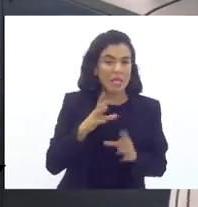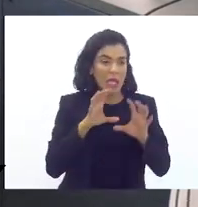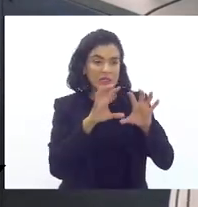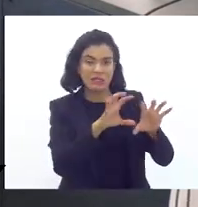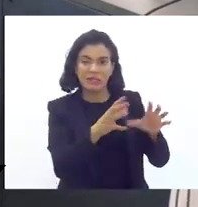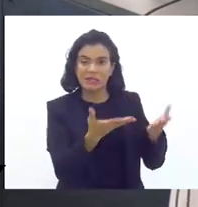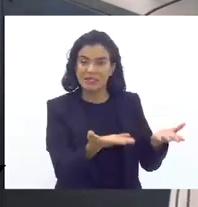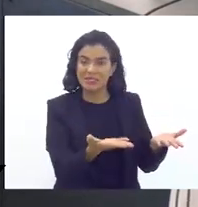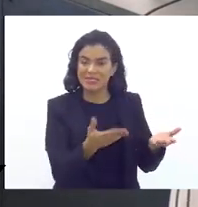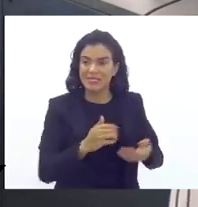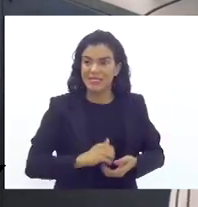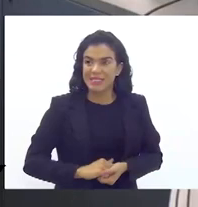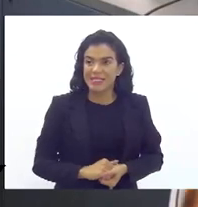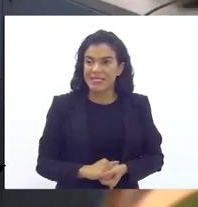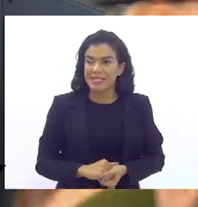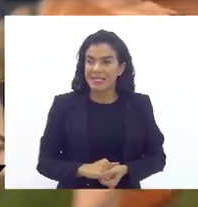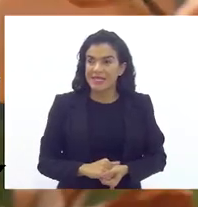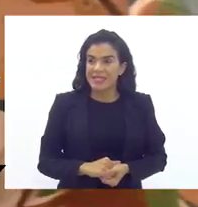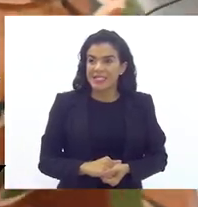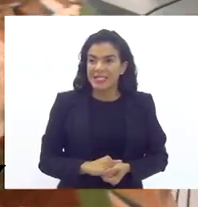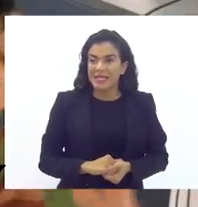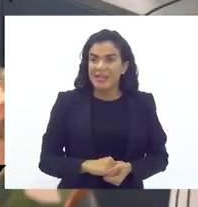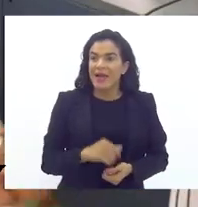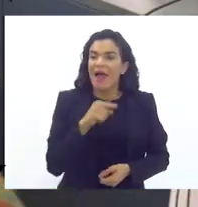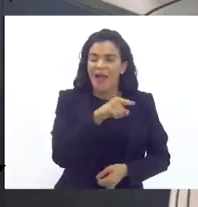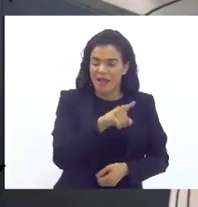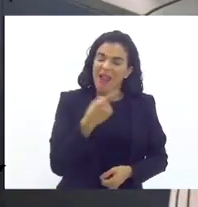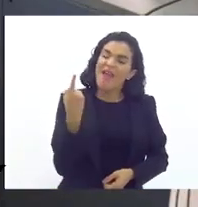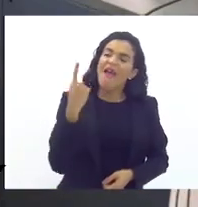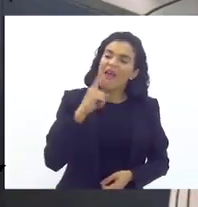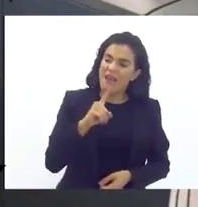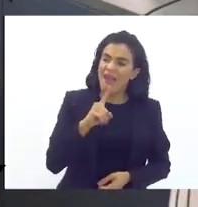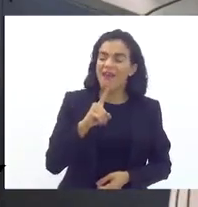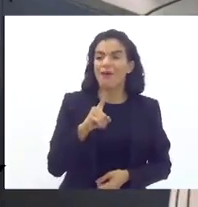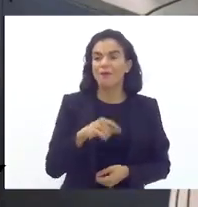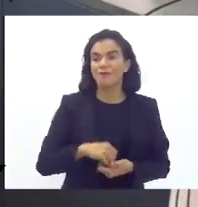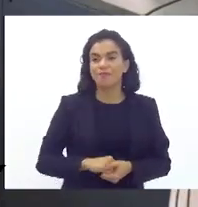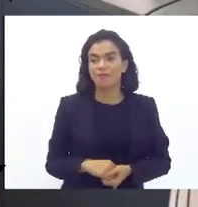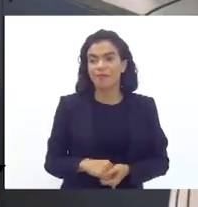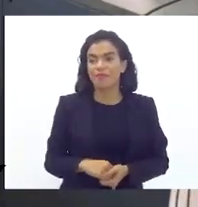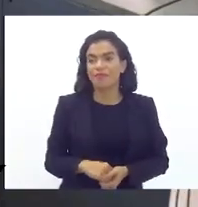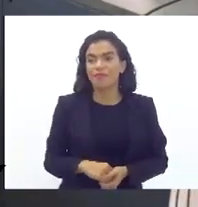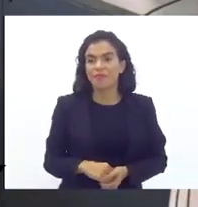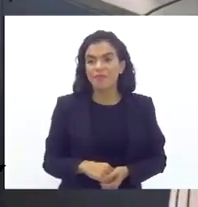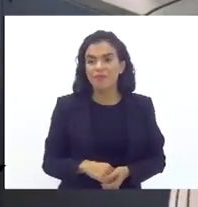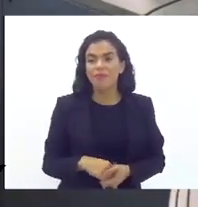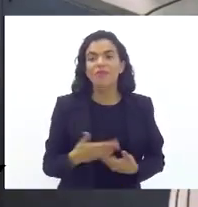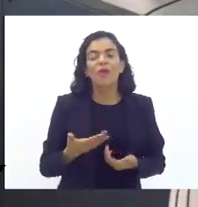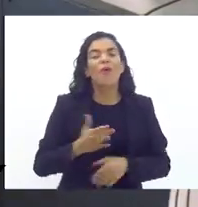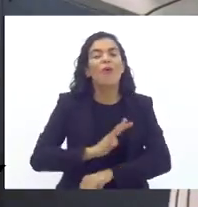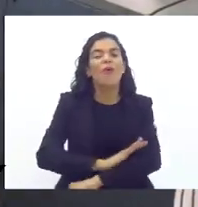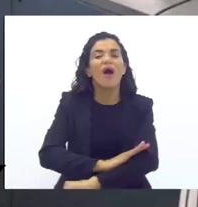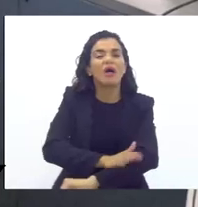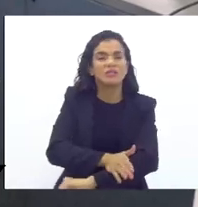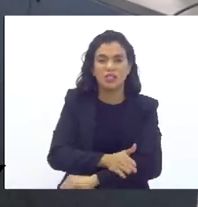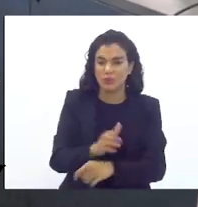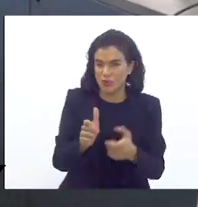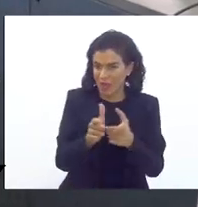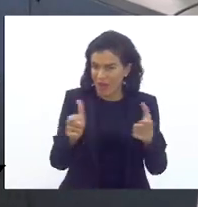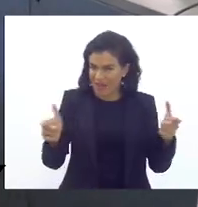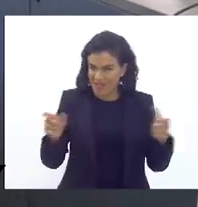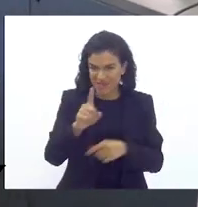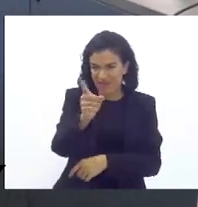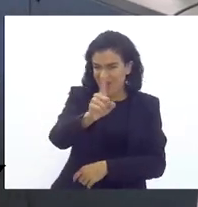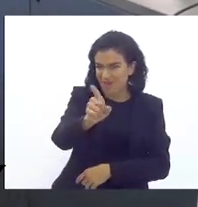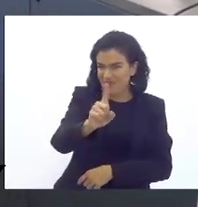jeito ali aquilo ali é proposital E aí a gente vê então o racismo ele não está crescendo não gente